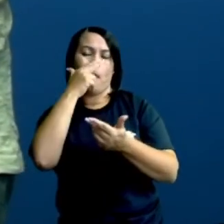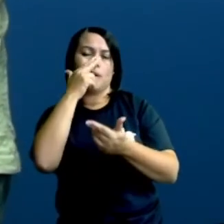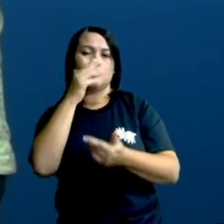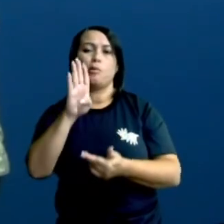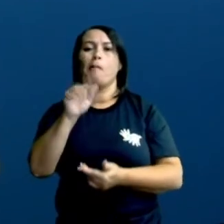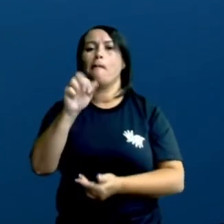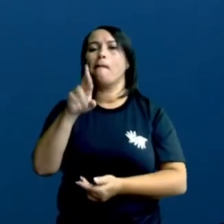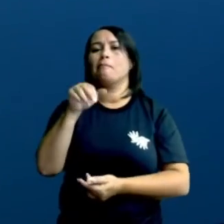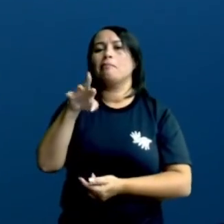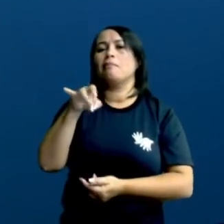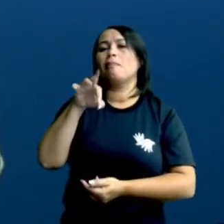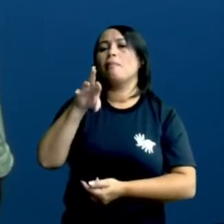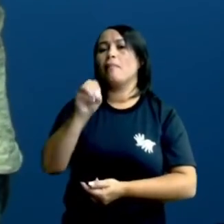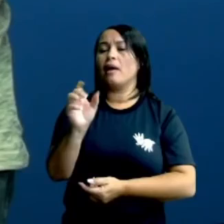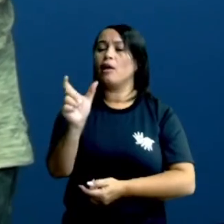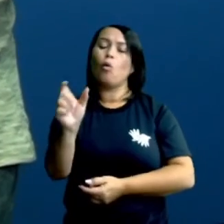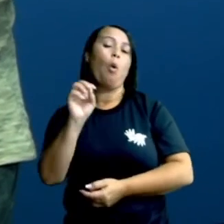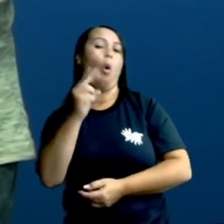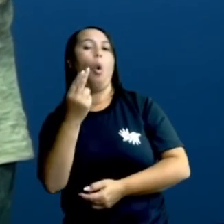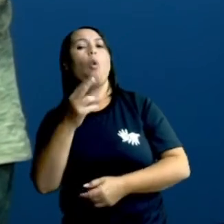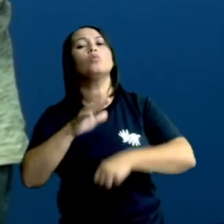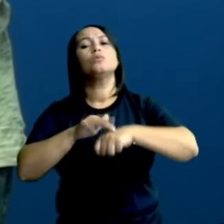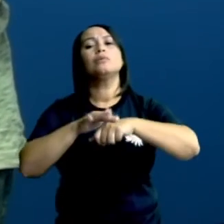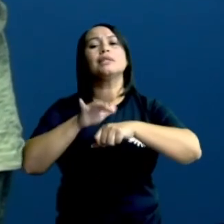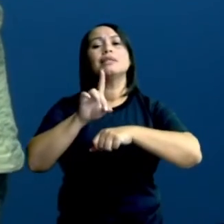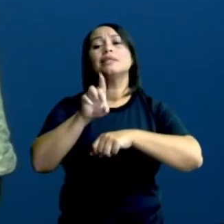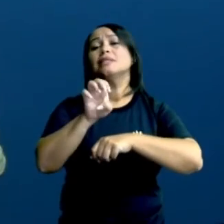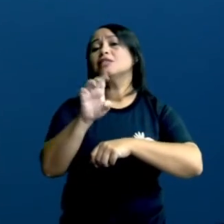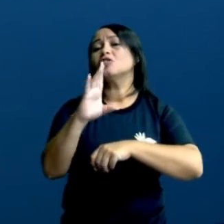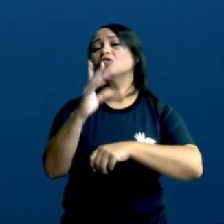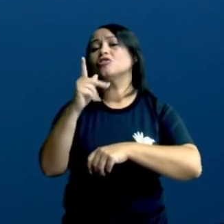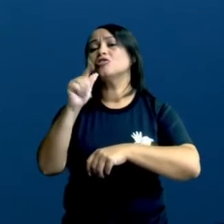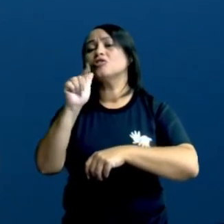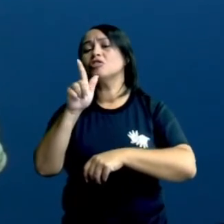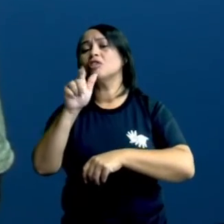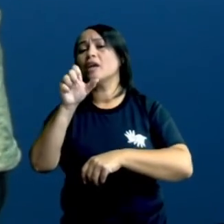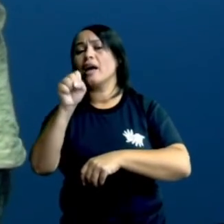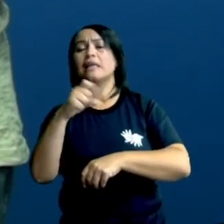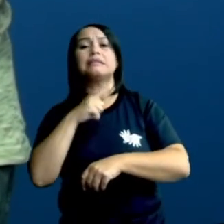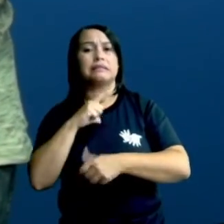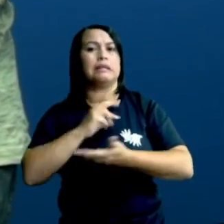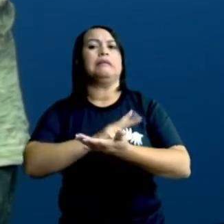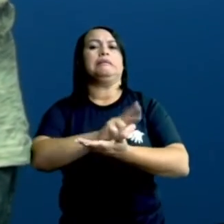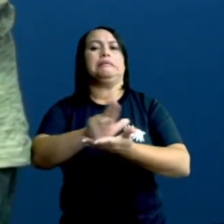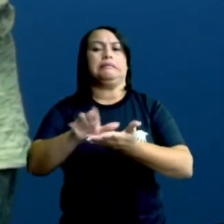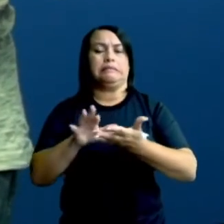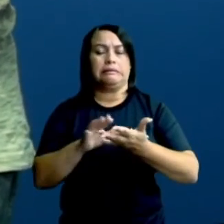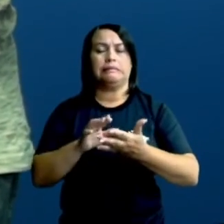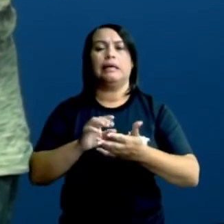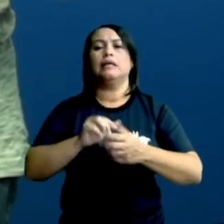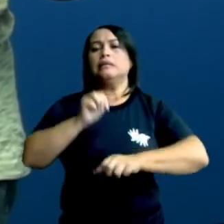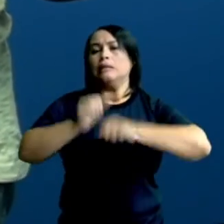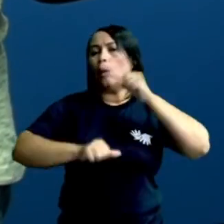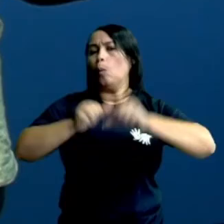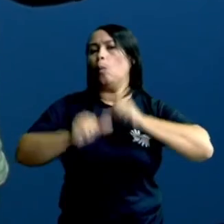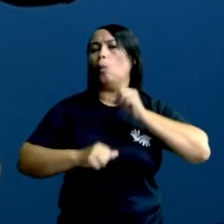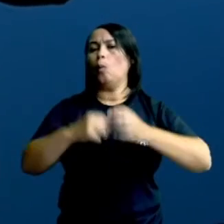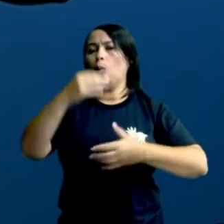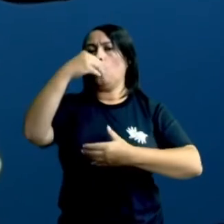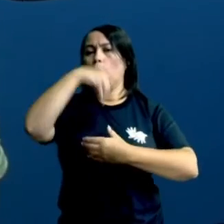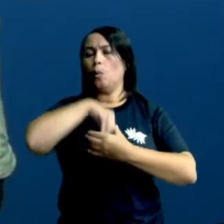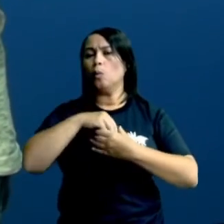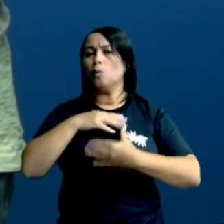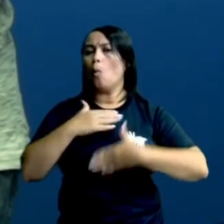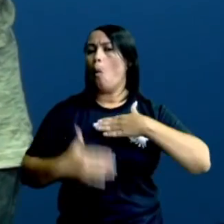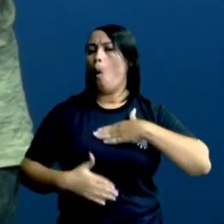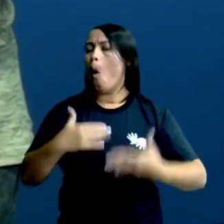chamada de barbeiro ou de doença de Chagas, ela ocasiona diversas alterações no todo o sistema, mas a